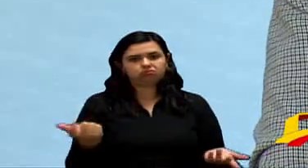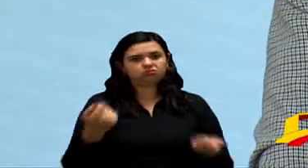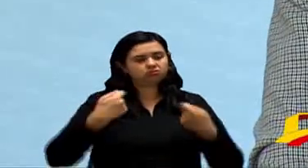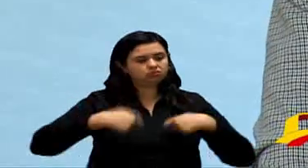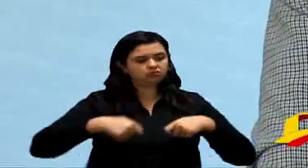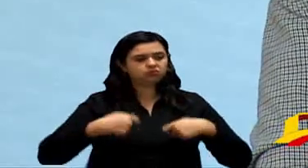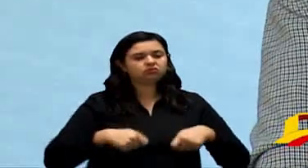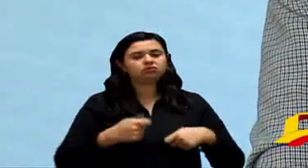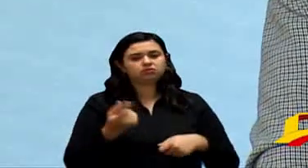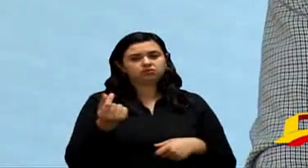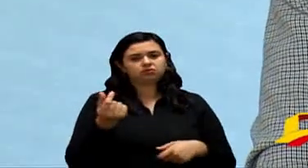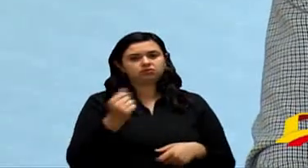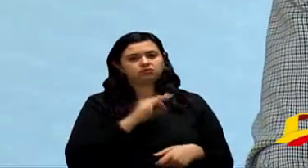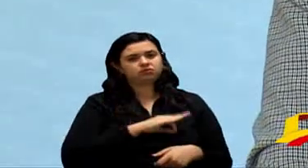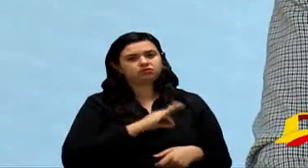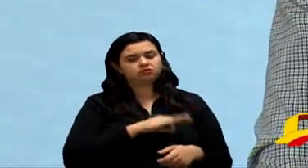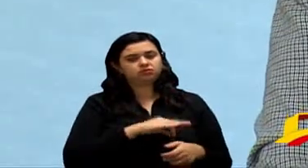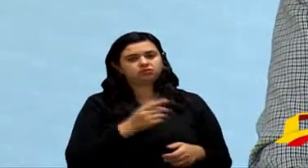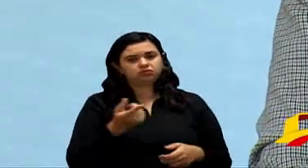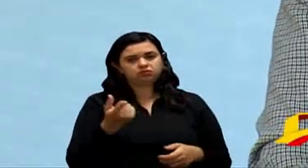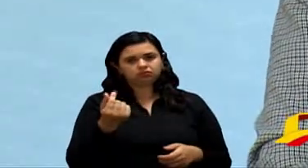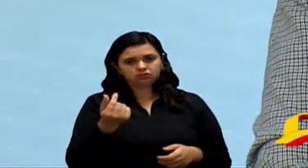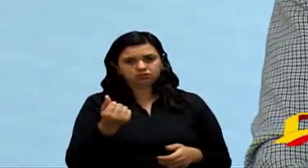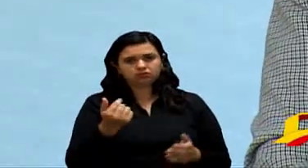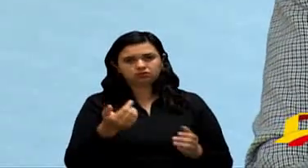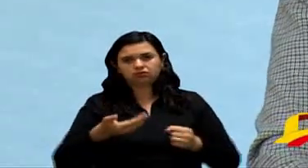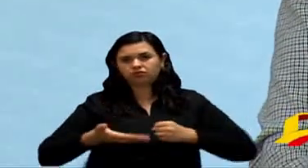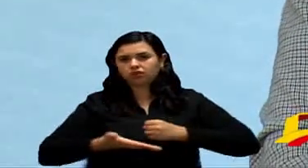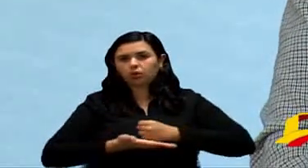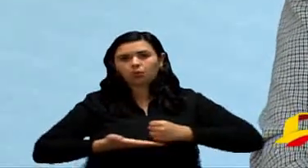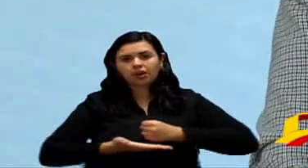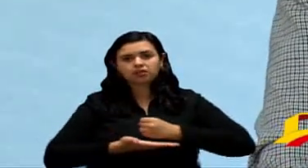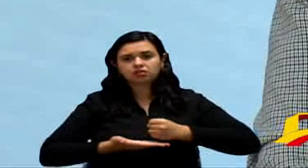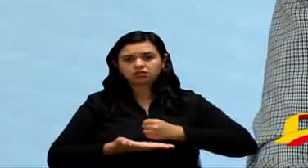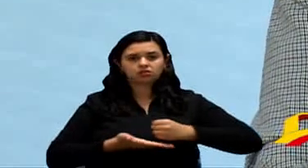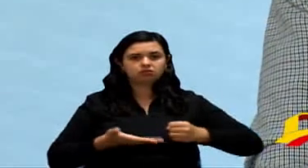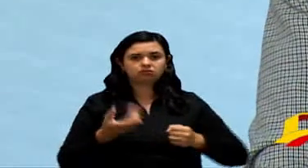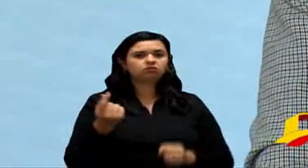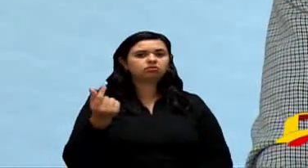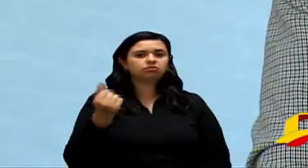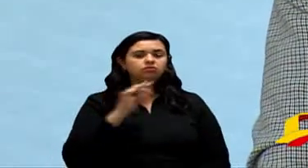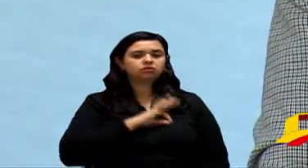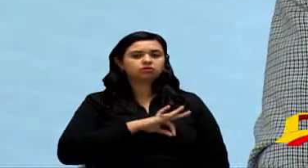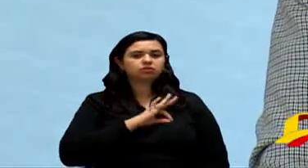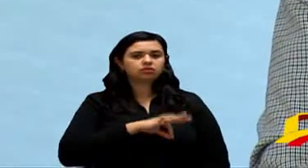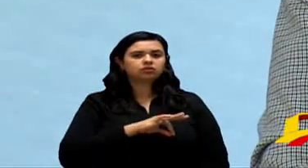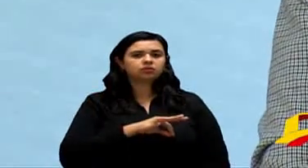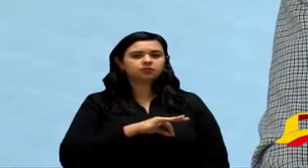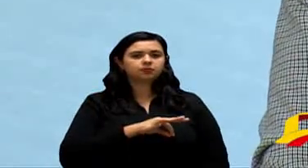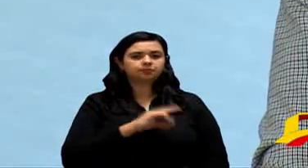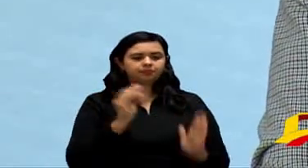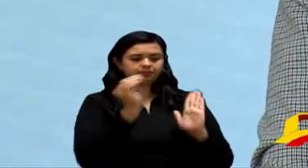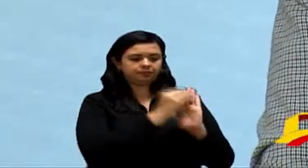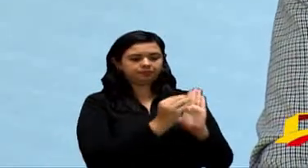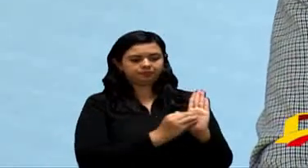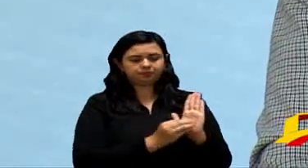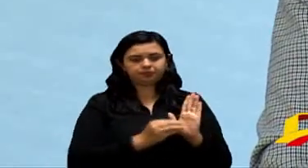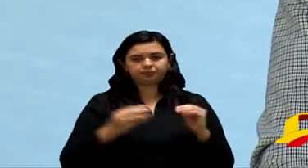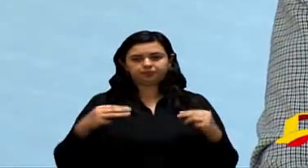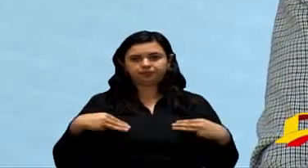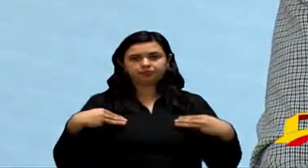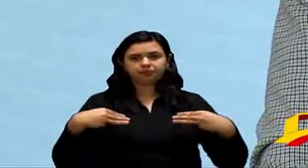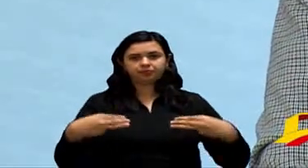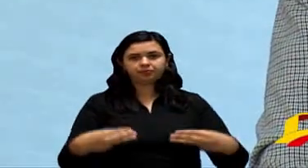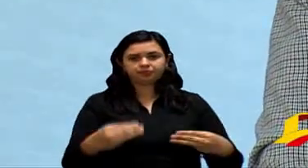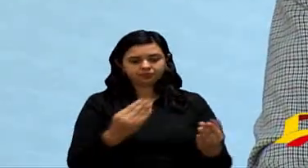projeto que apresentei nesta casa pelo menos o piso salarial Nacional indicado pelo Ministério da Educação então